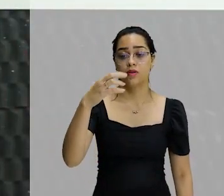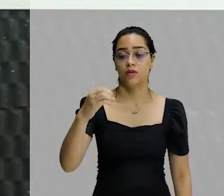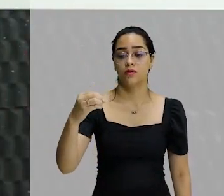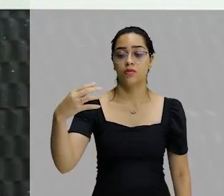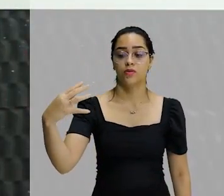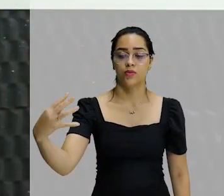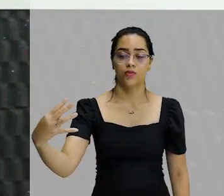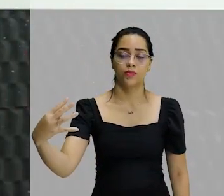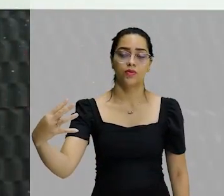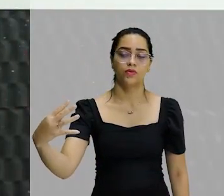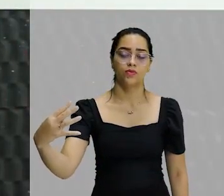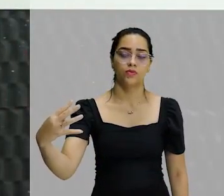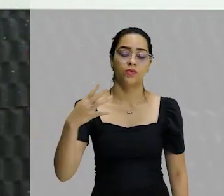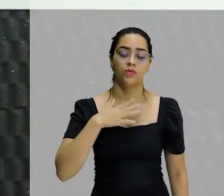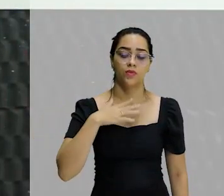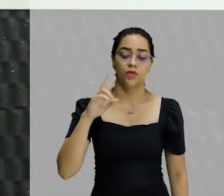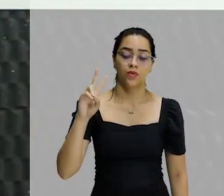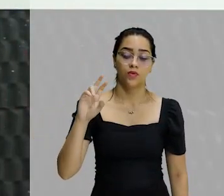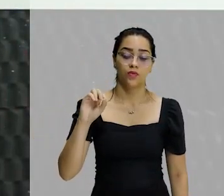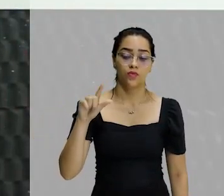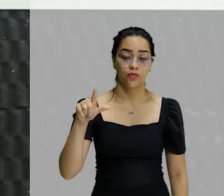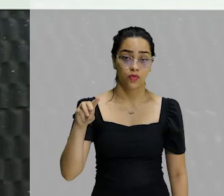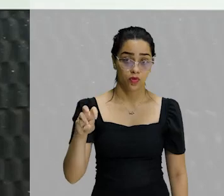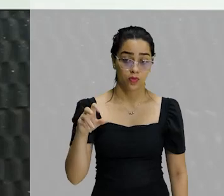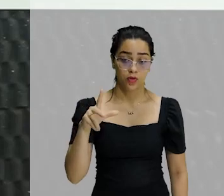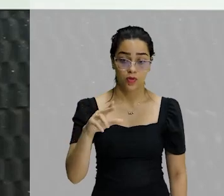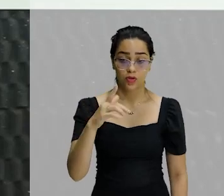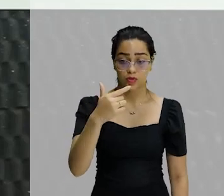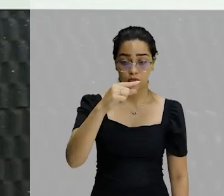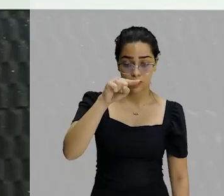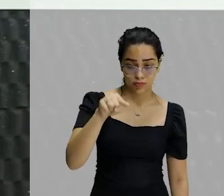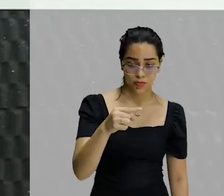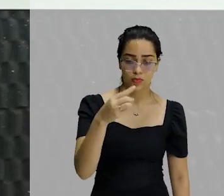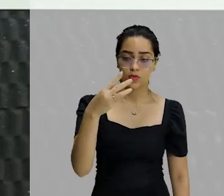2.304. Meu volume vai ser igual a